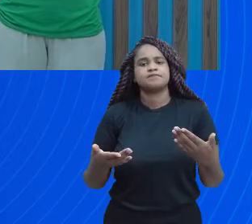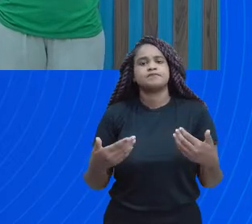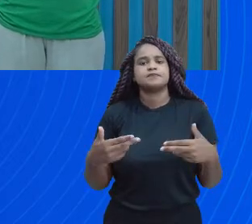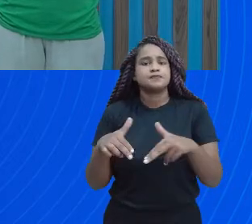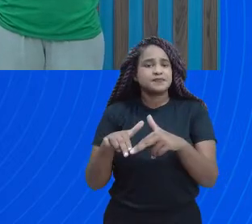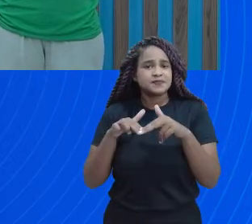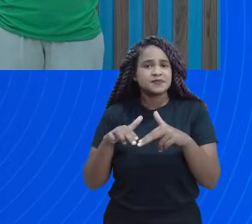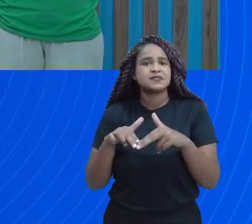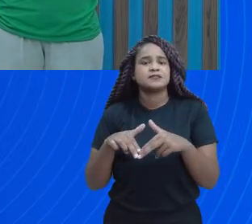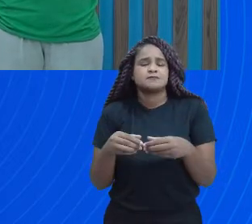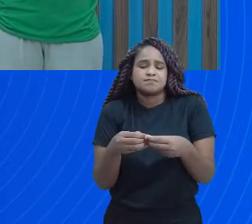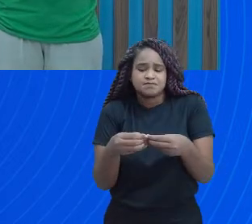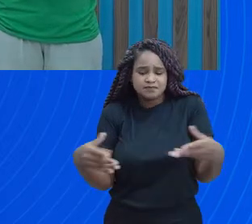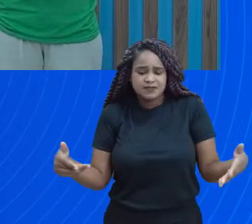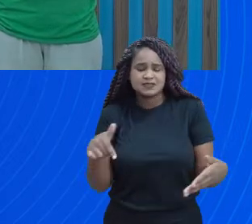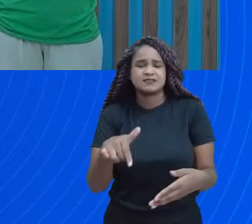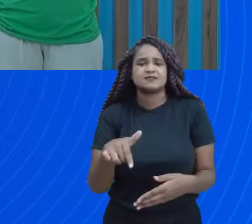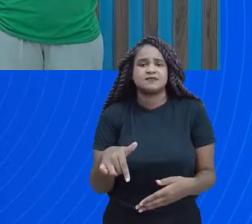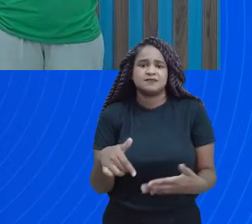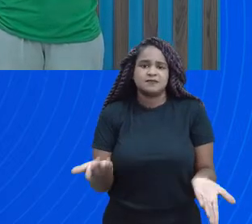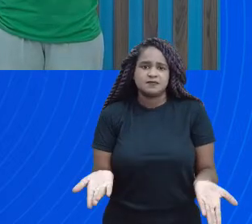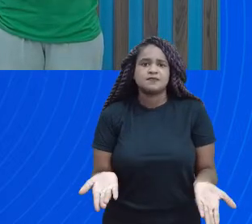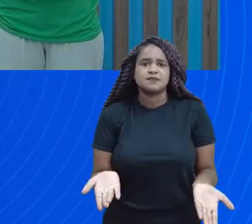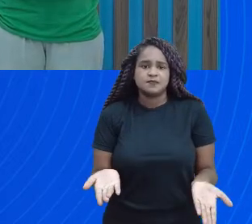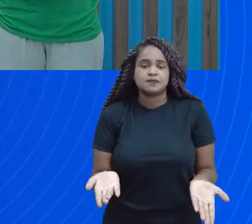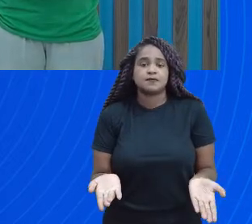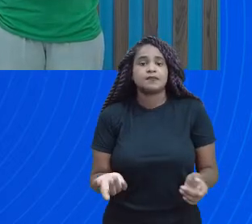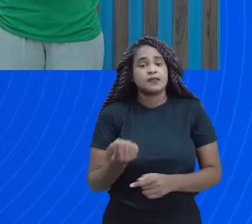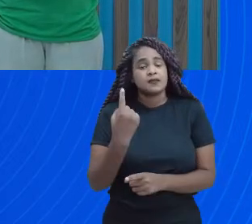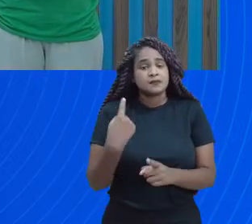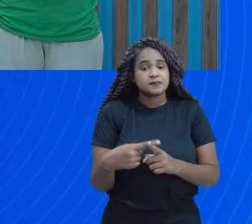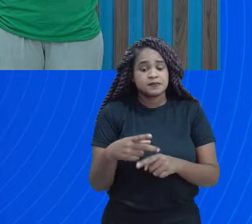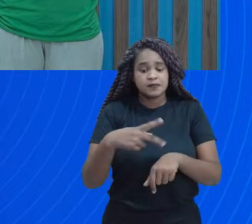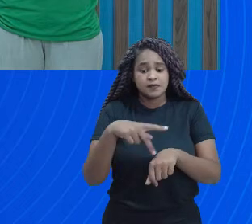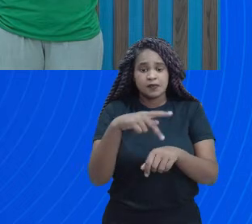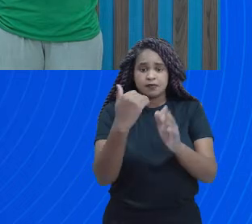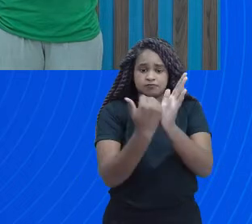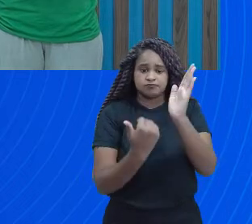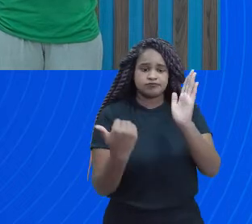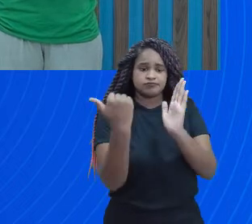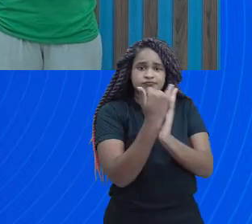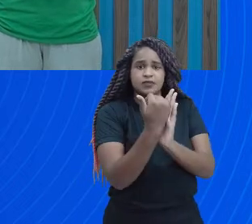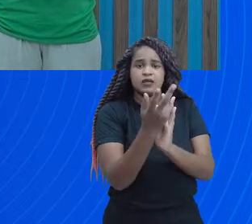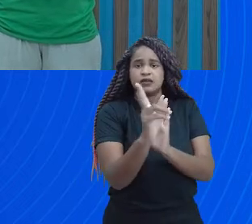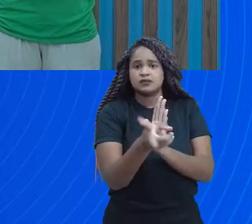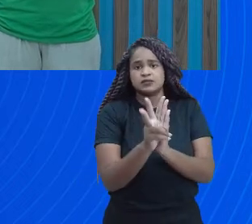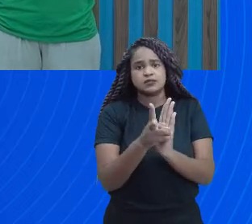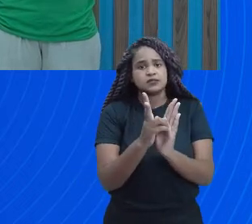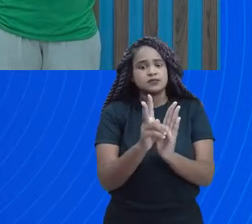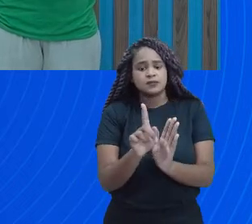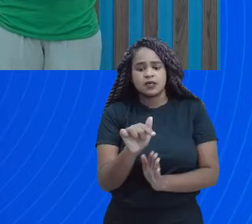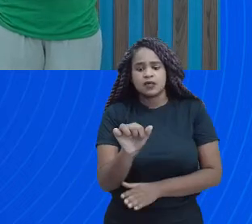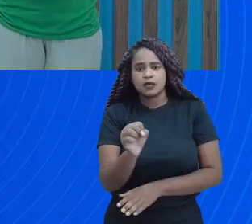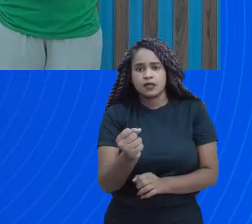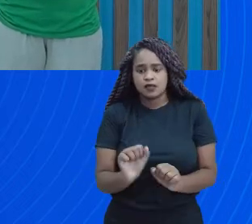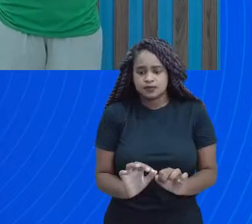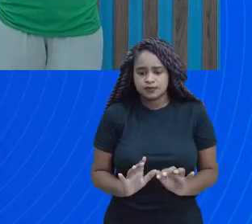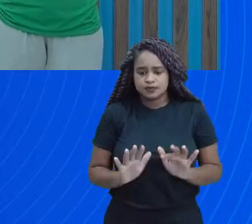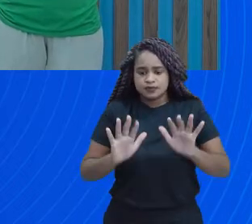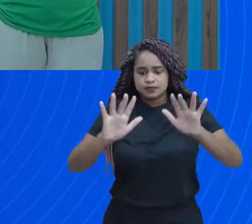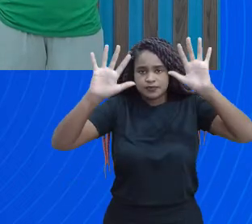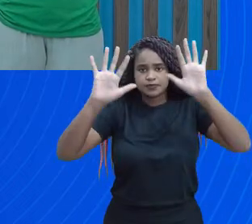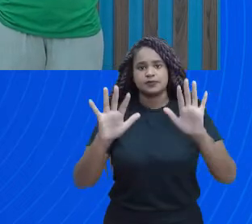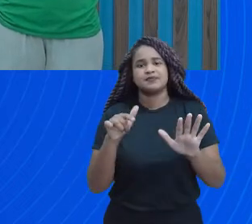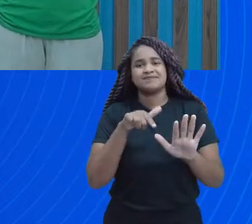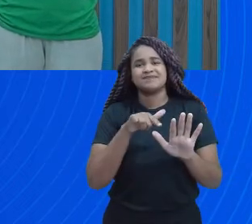né? Eles são, os países mais desenvolvidos são os maiores poluidores de gases poluentes aí, que é o causador do